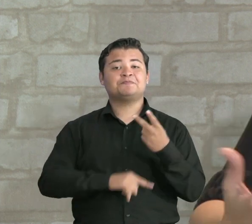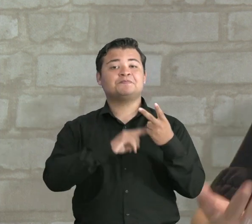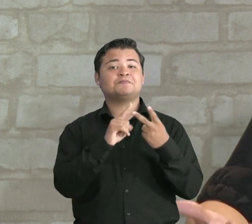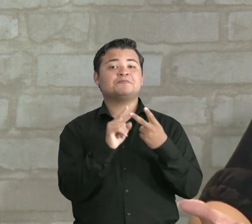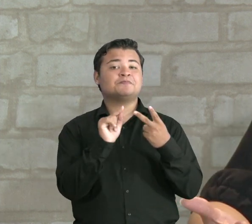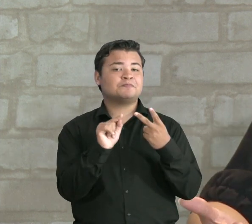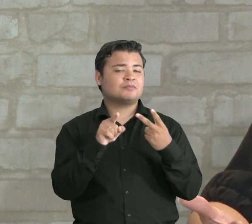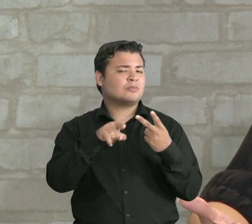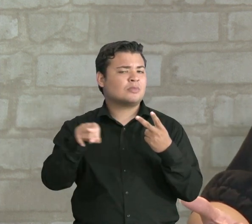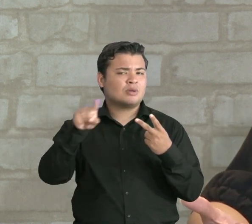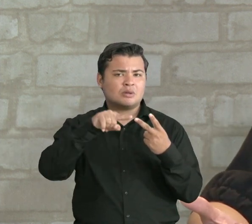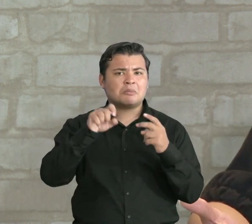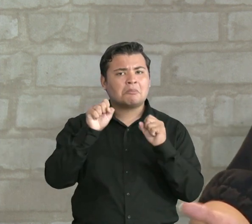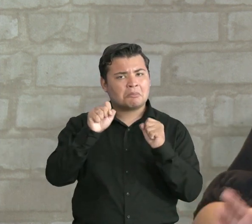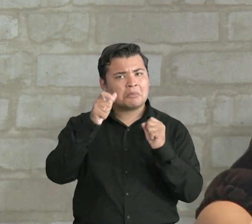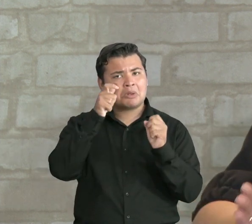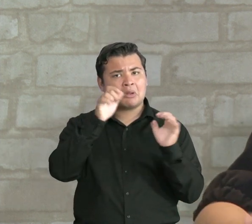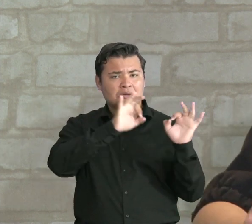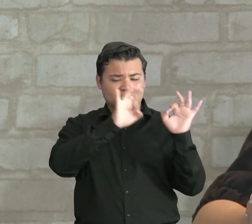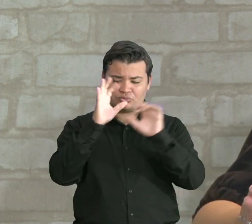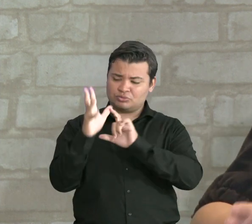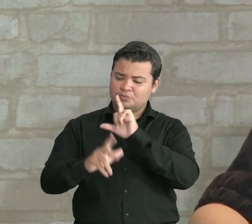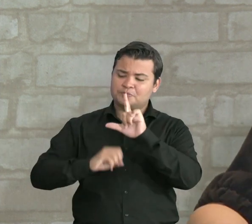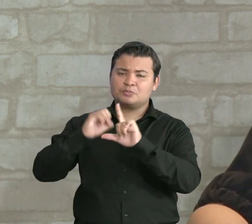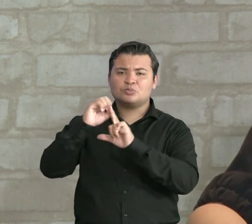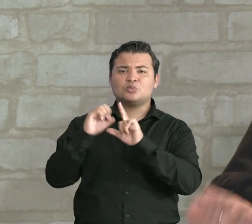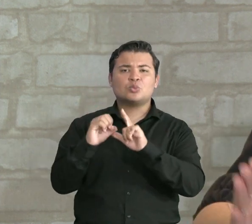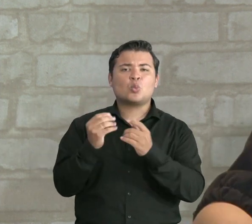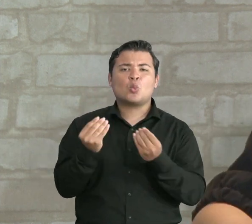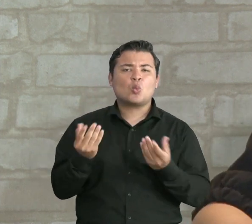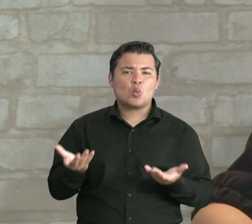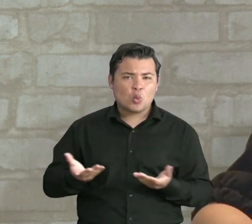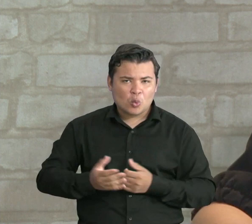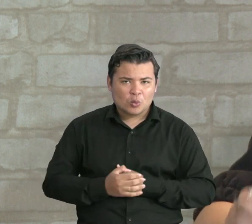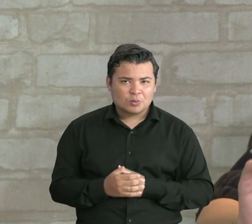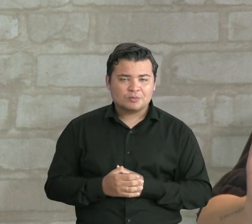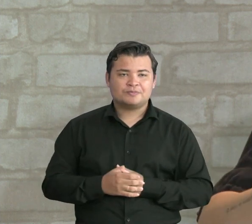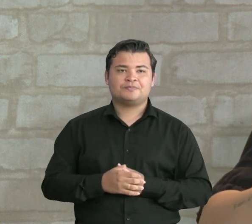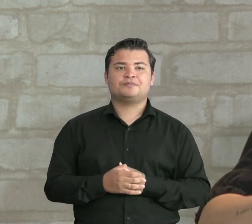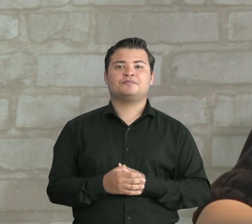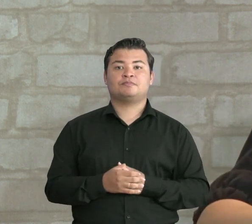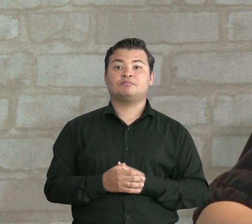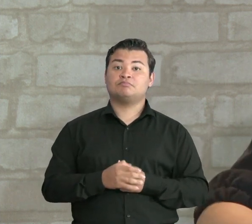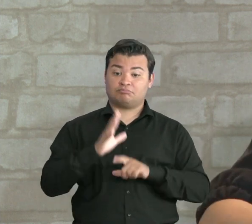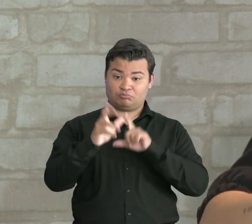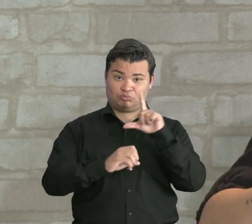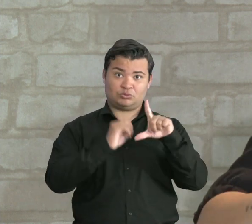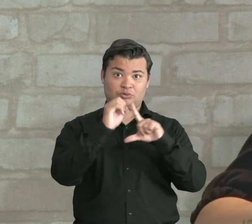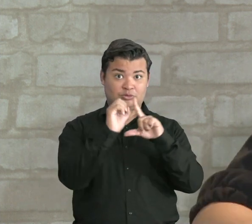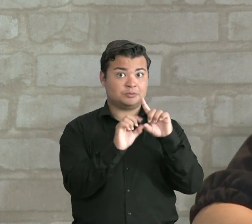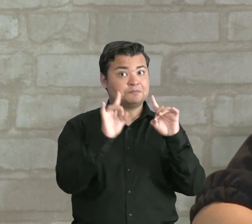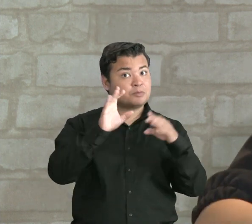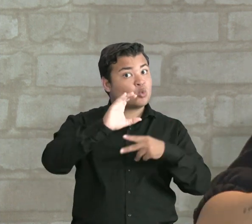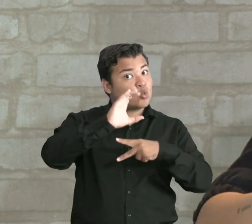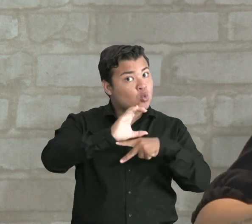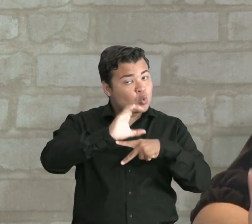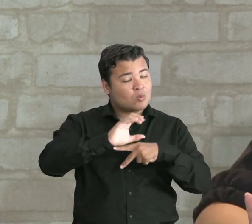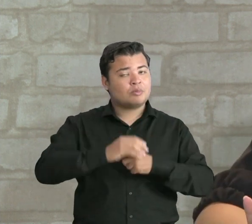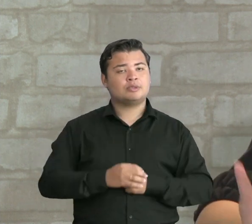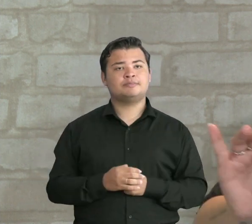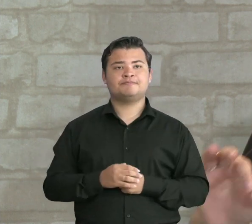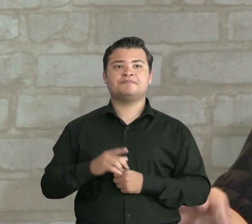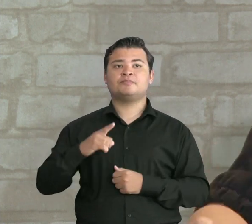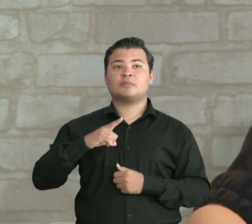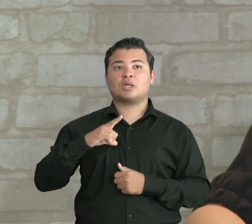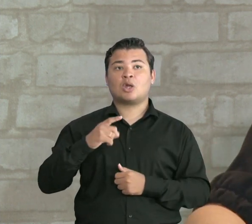é como você pode conferir o Mundo UFG especial COMPEX. Ele é transmitido às 11 horas ao